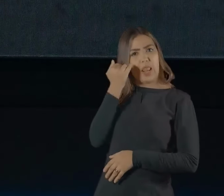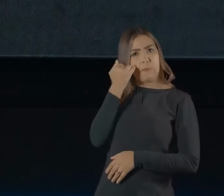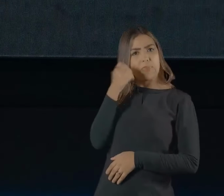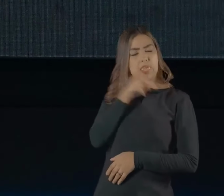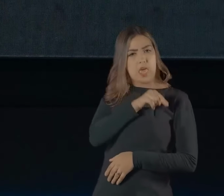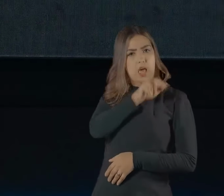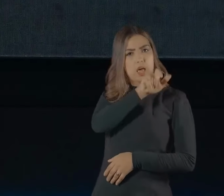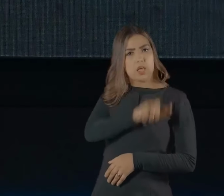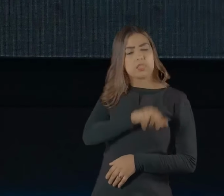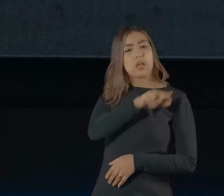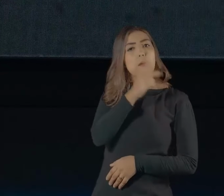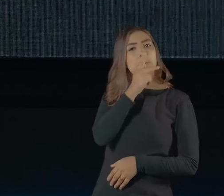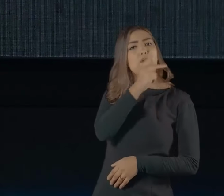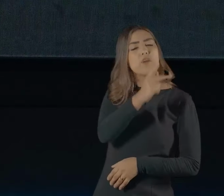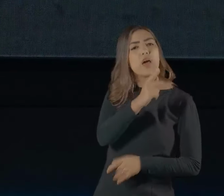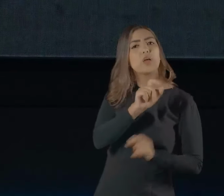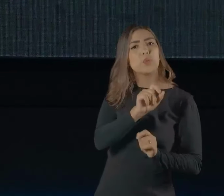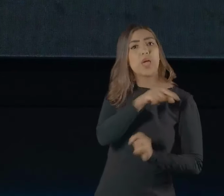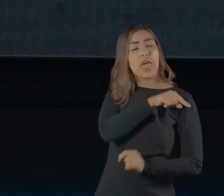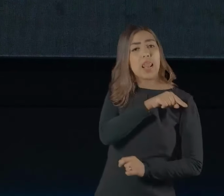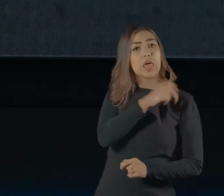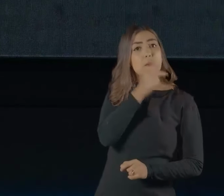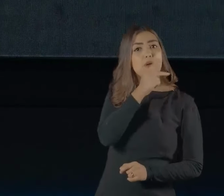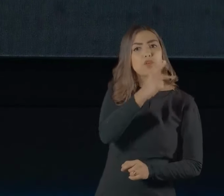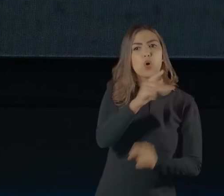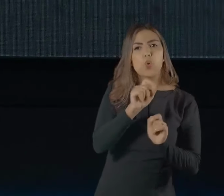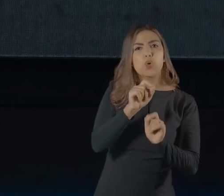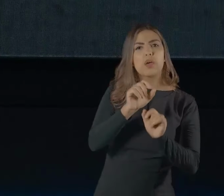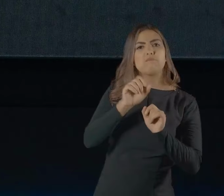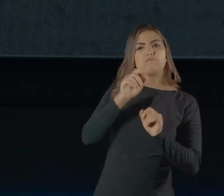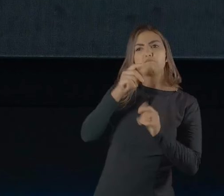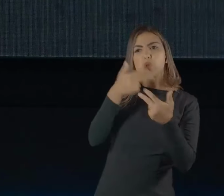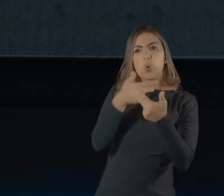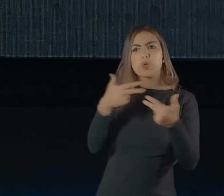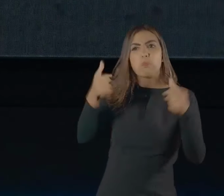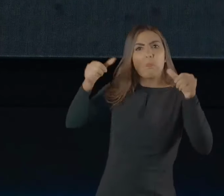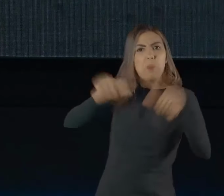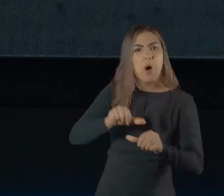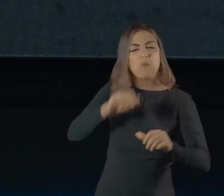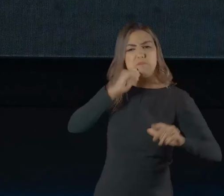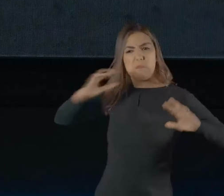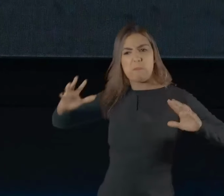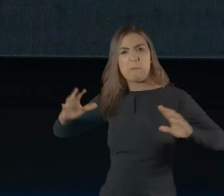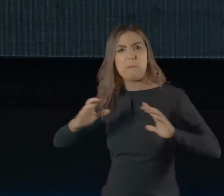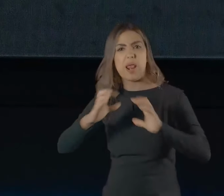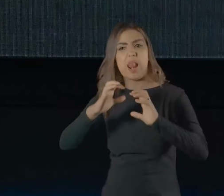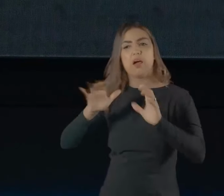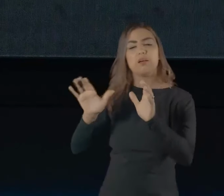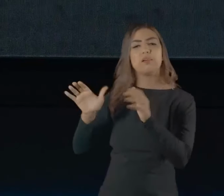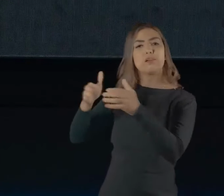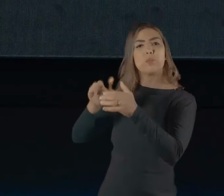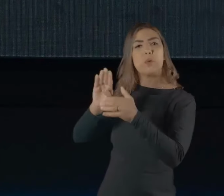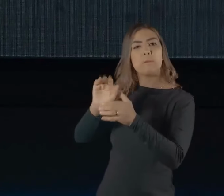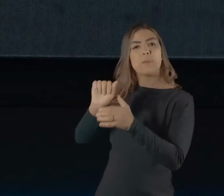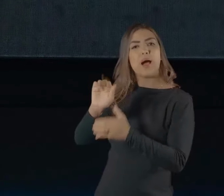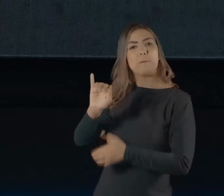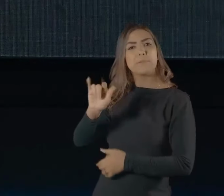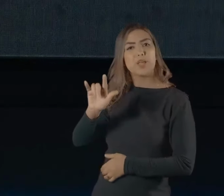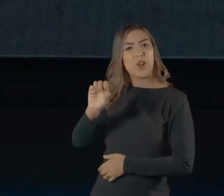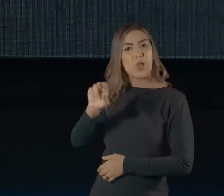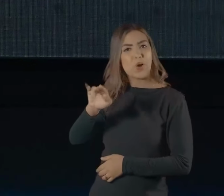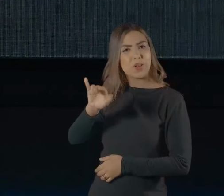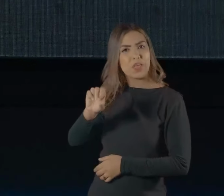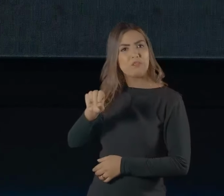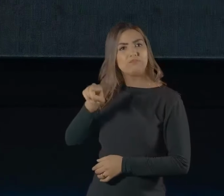caos. Ele profetizou a vinda dos babilônios. Ele profetizou que Israel estava em pecado e ia ser